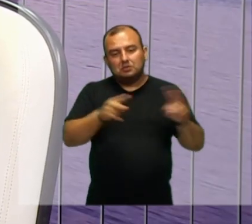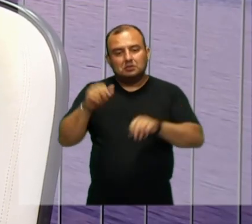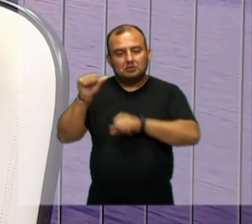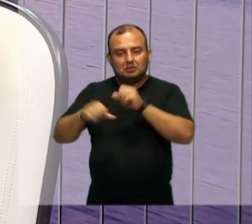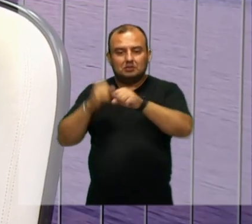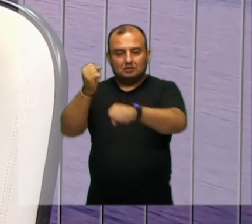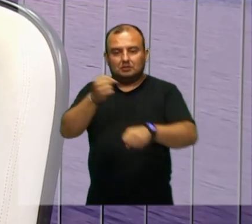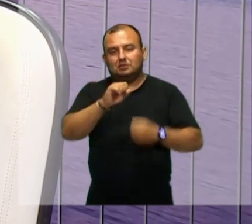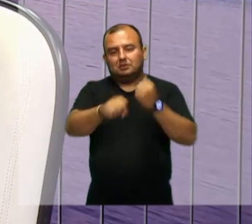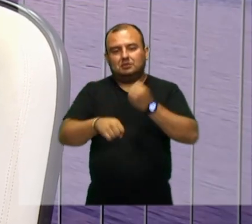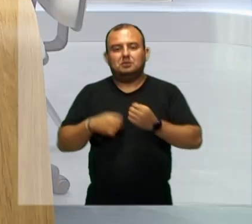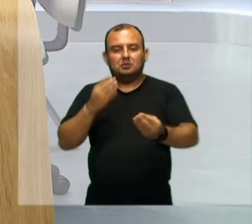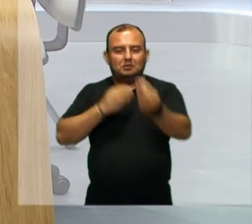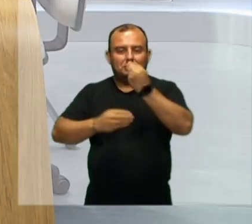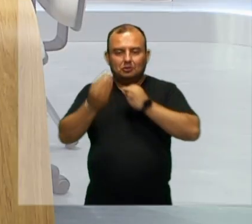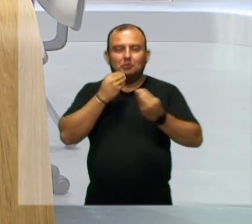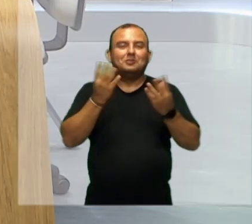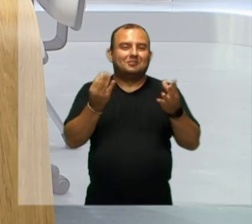que eu estou podendo comer bastante.